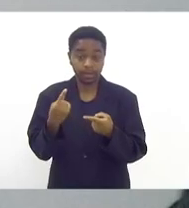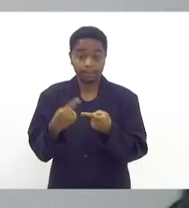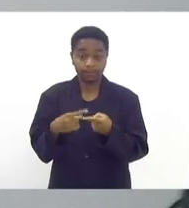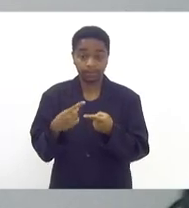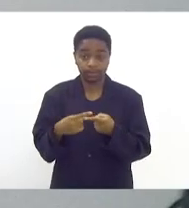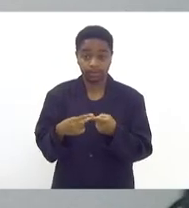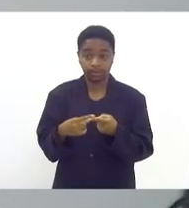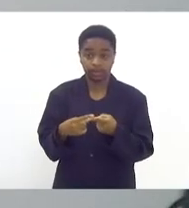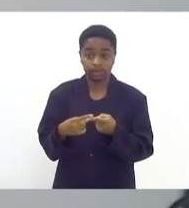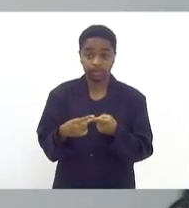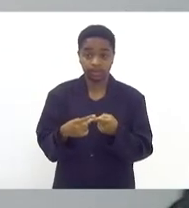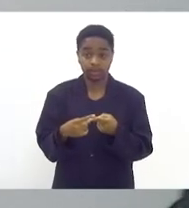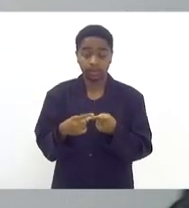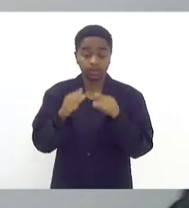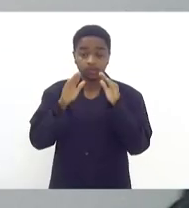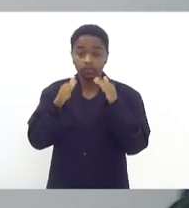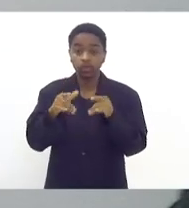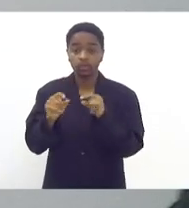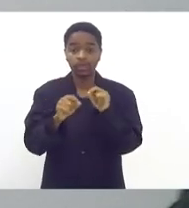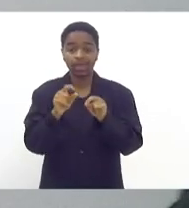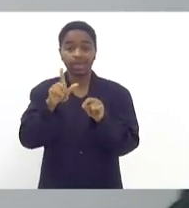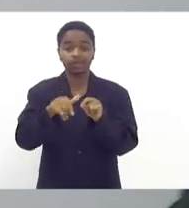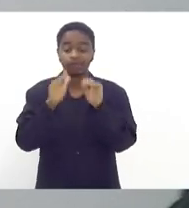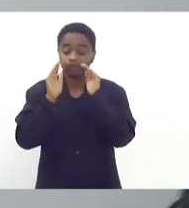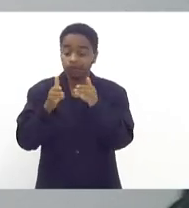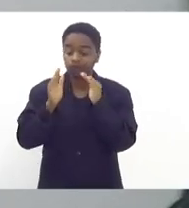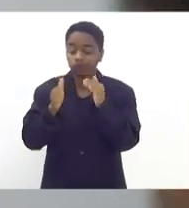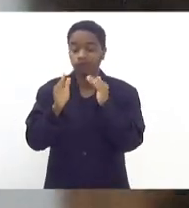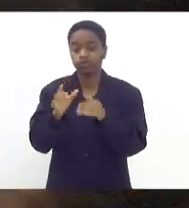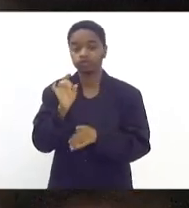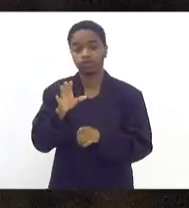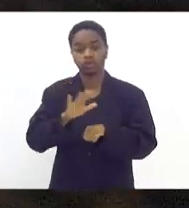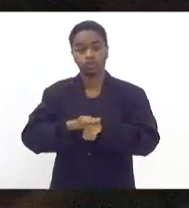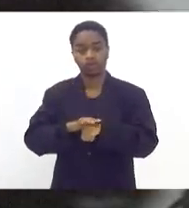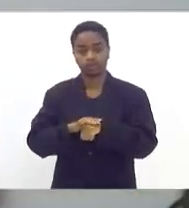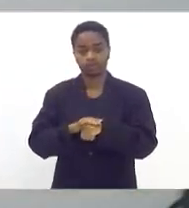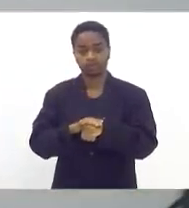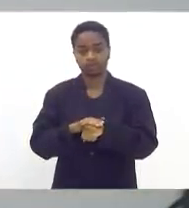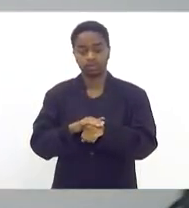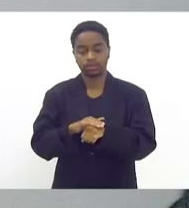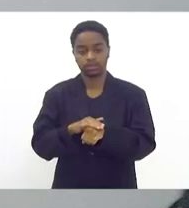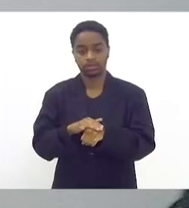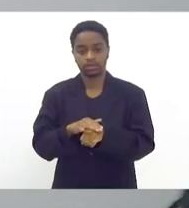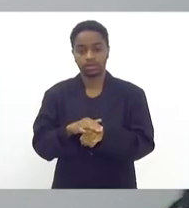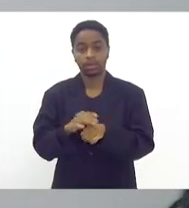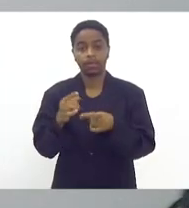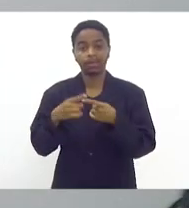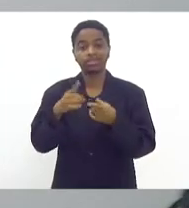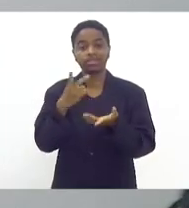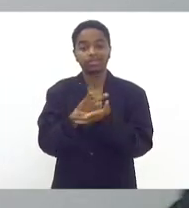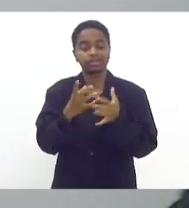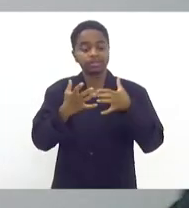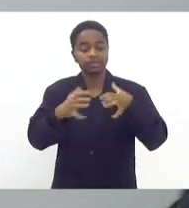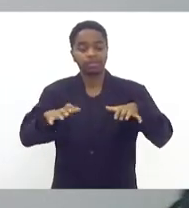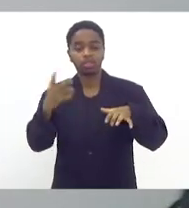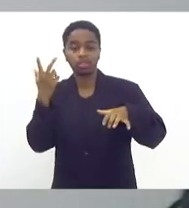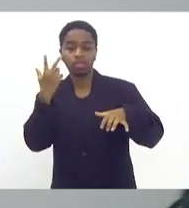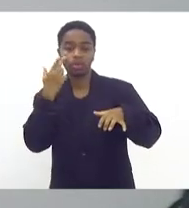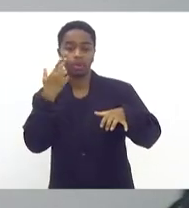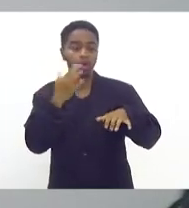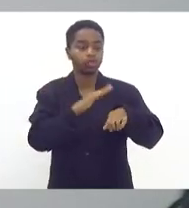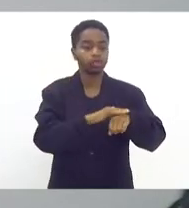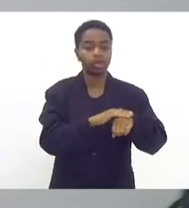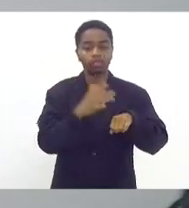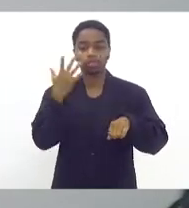visão é é meramente patológica né O que é normal patológico então a